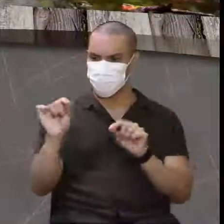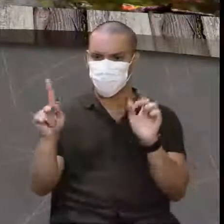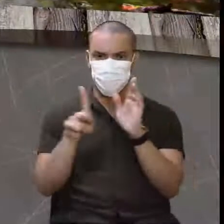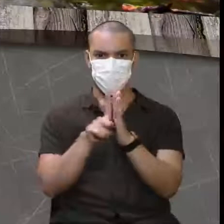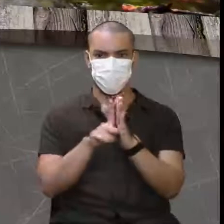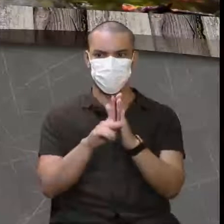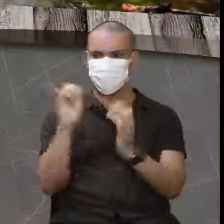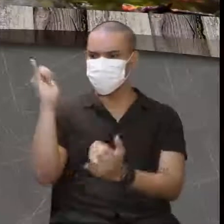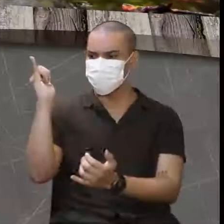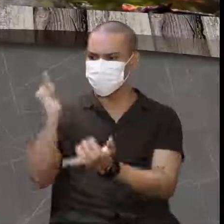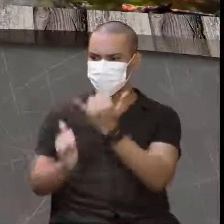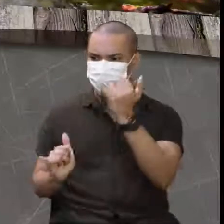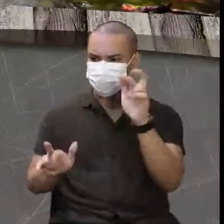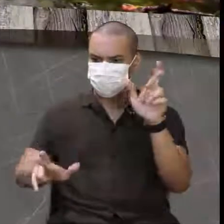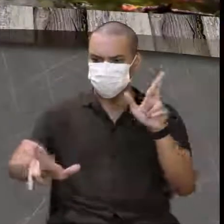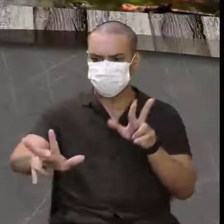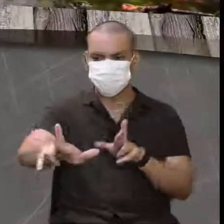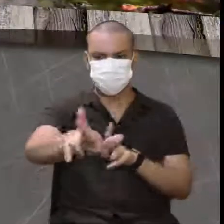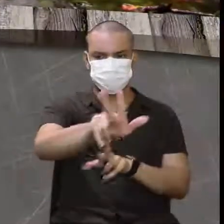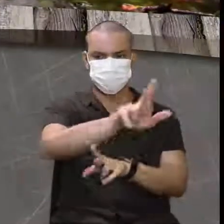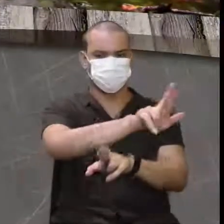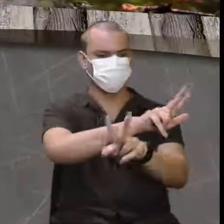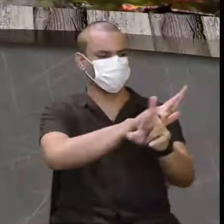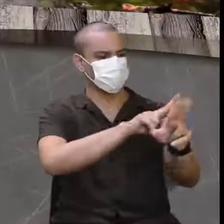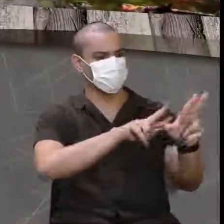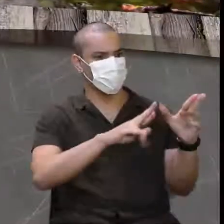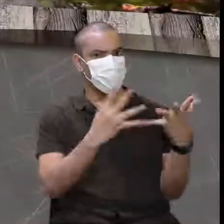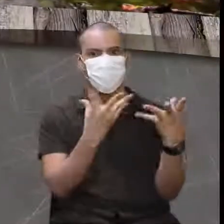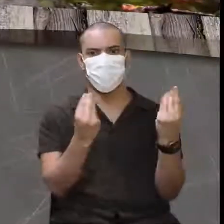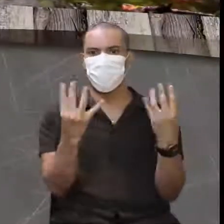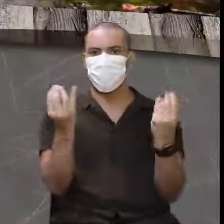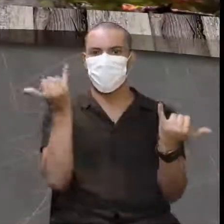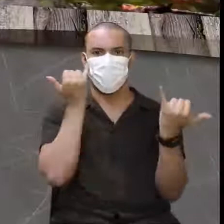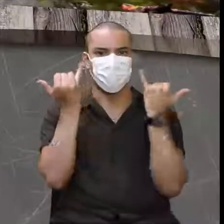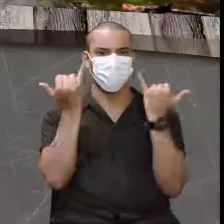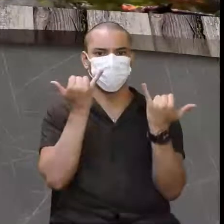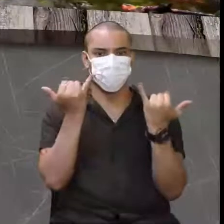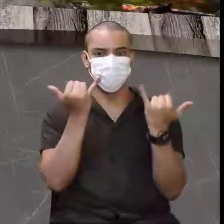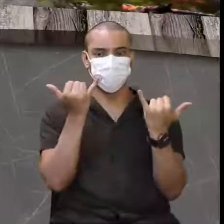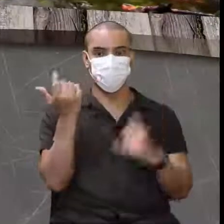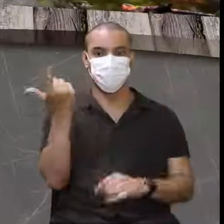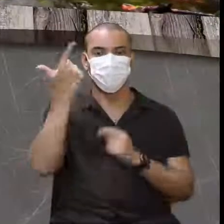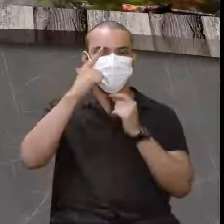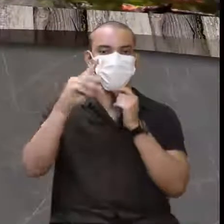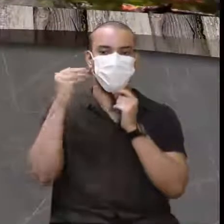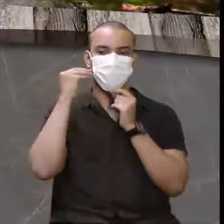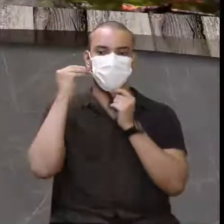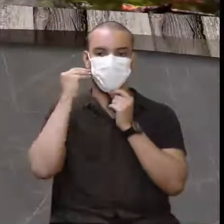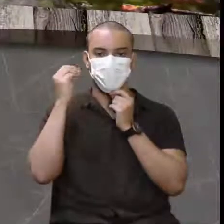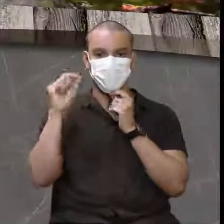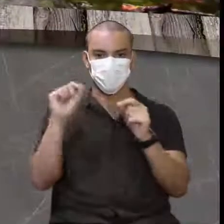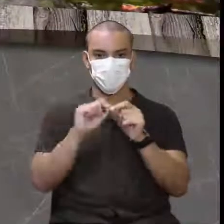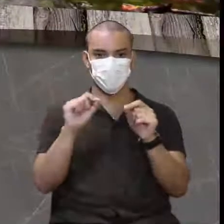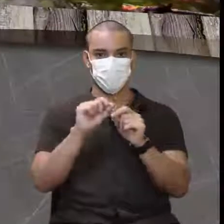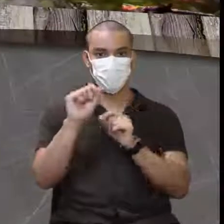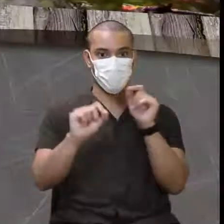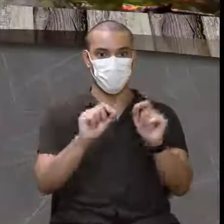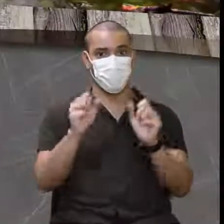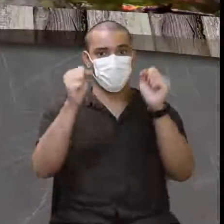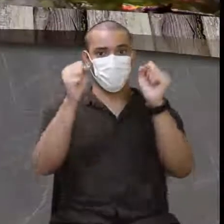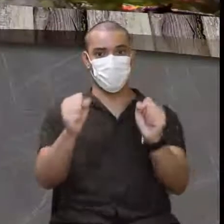né? Tinha muita variedade, muita informação. Quando você chegava a tentar realizar o experimento,